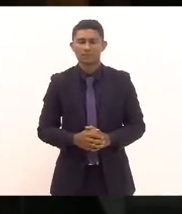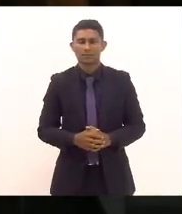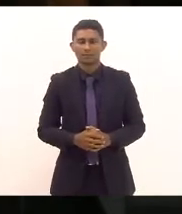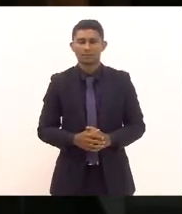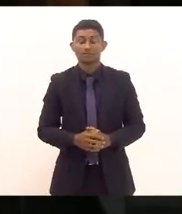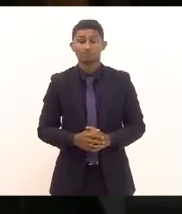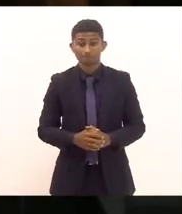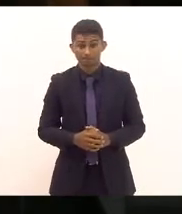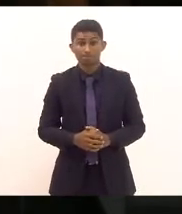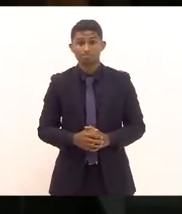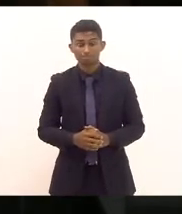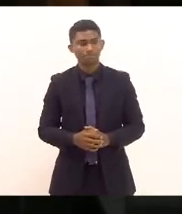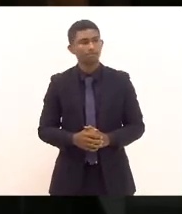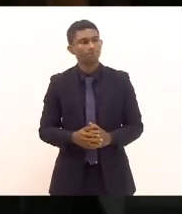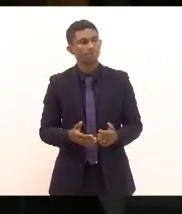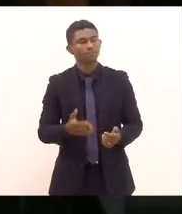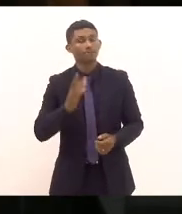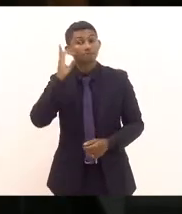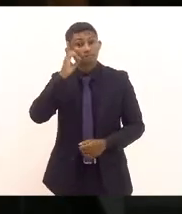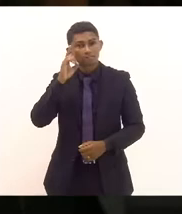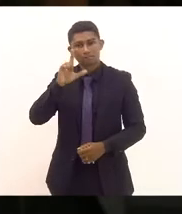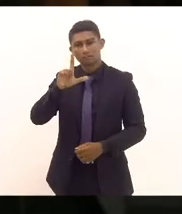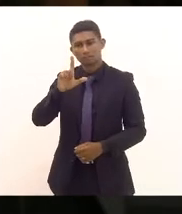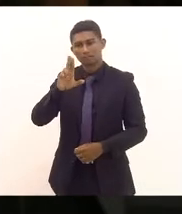a deputada Lucinha